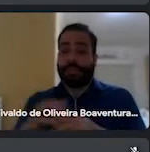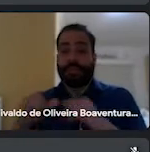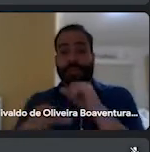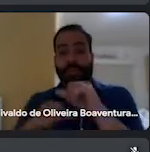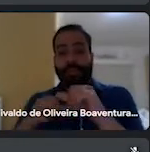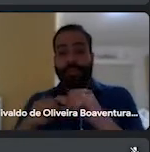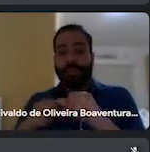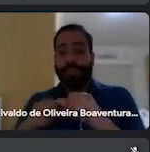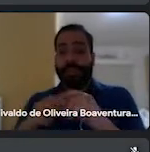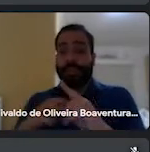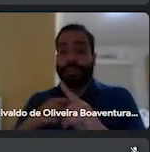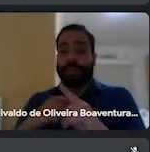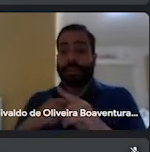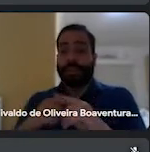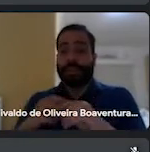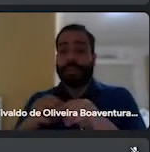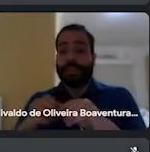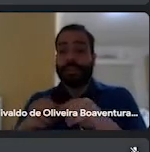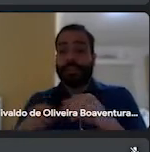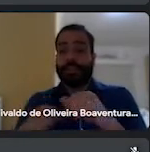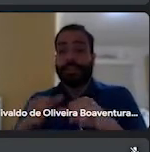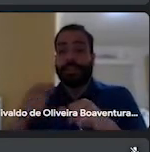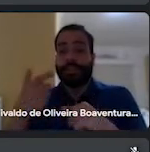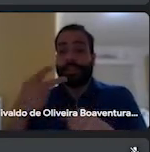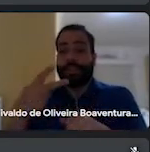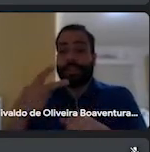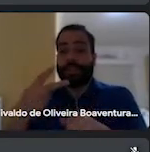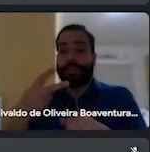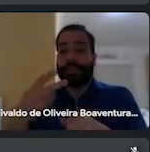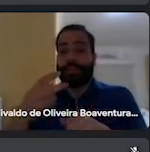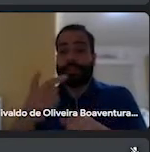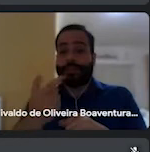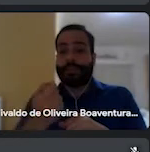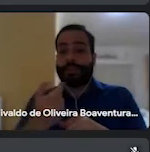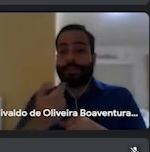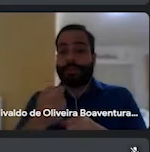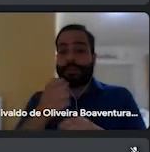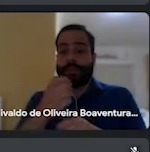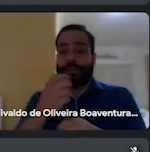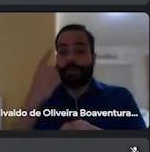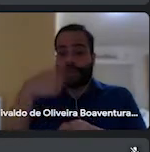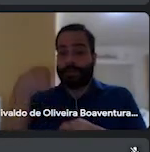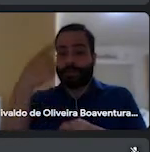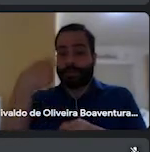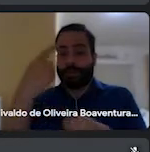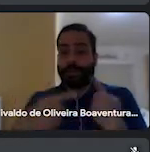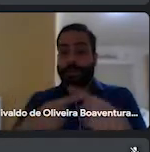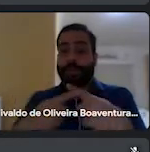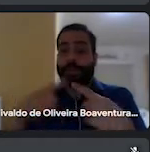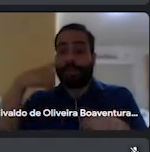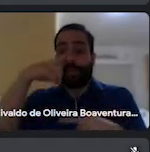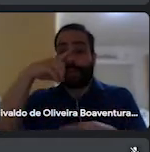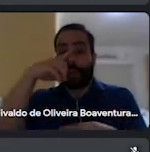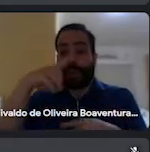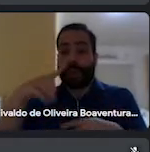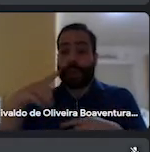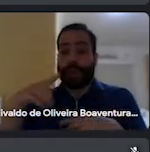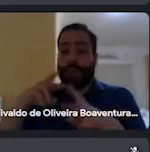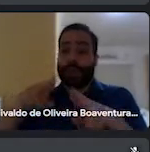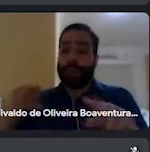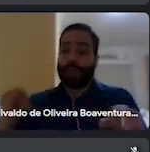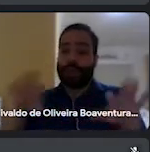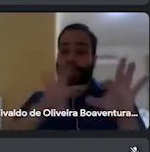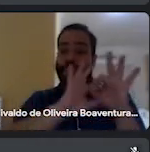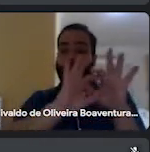horas. Por quê? Porque os riscos são diferentes. As situações